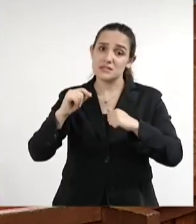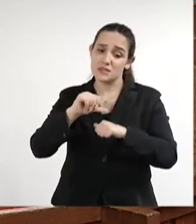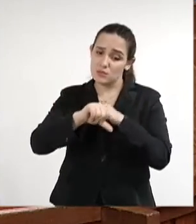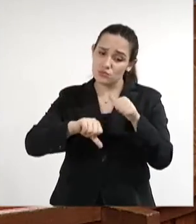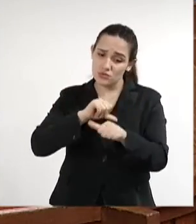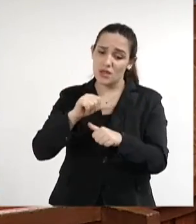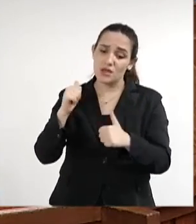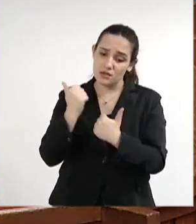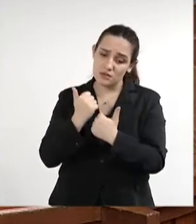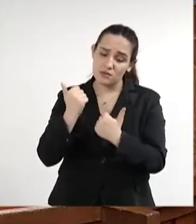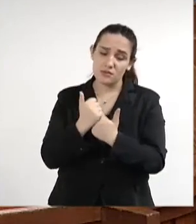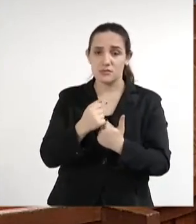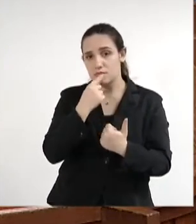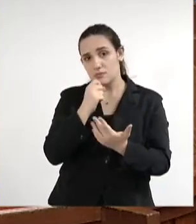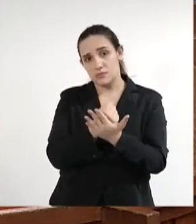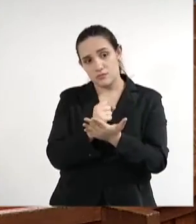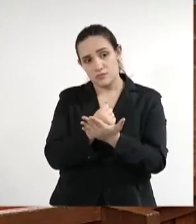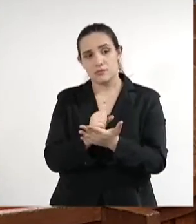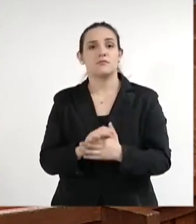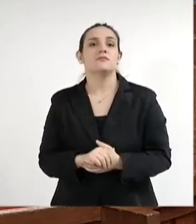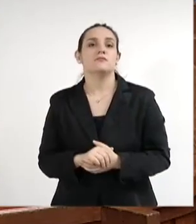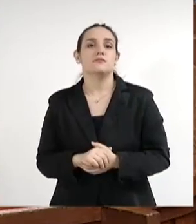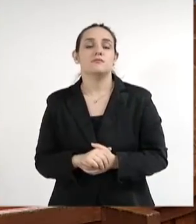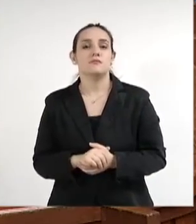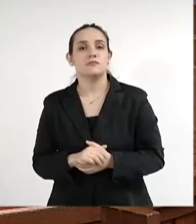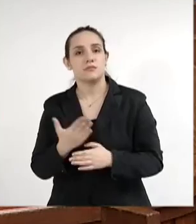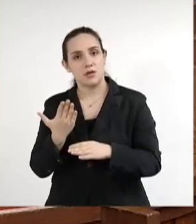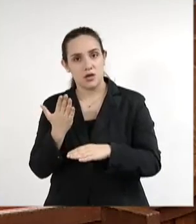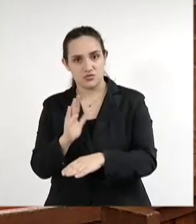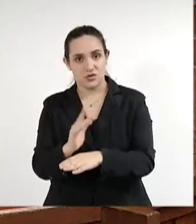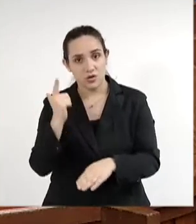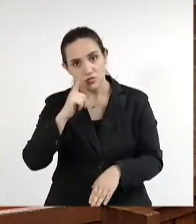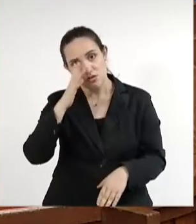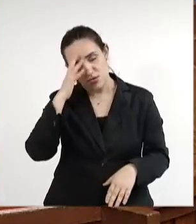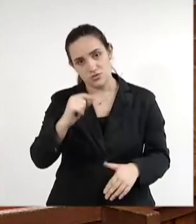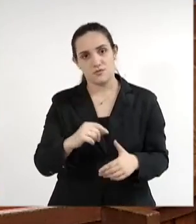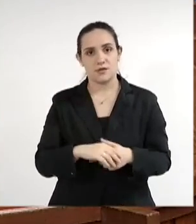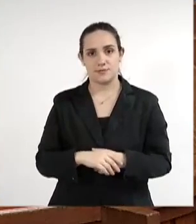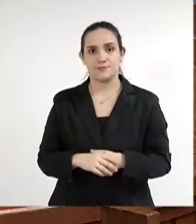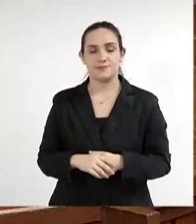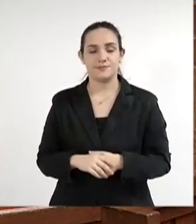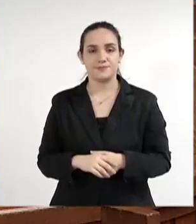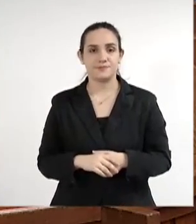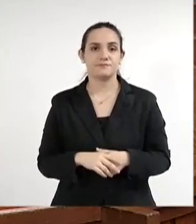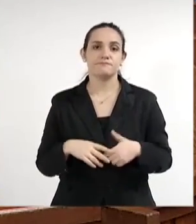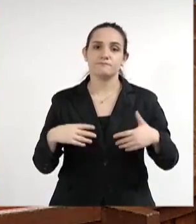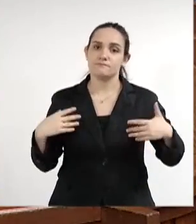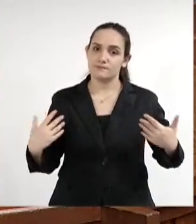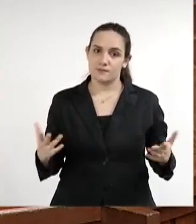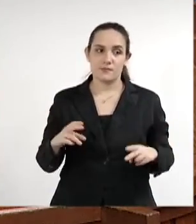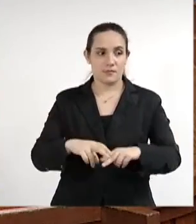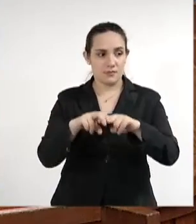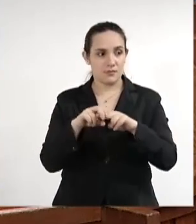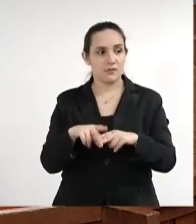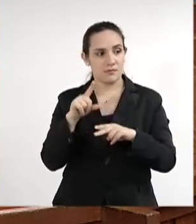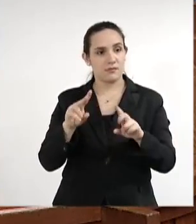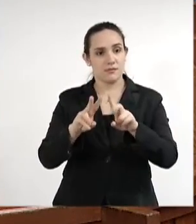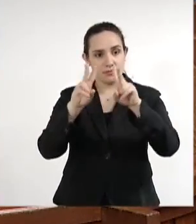necessárias providências medicamentosas para que o problema seja resolvido. Então, era esse